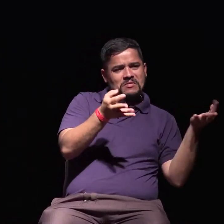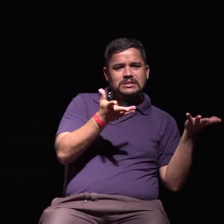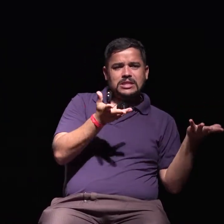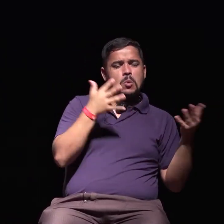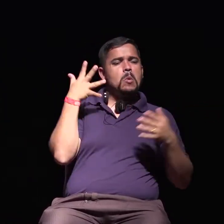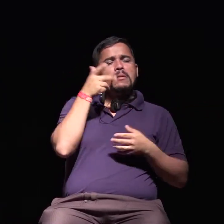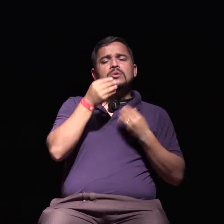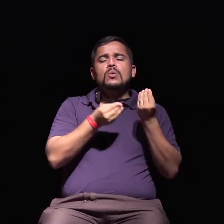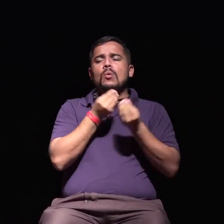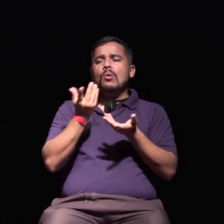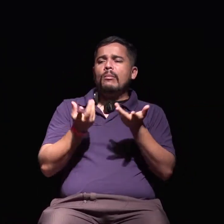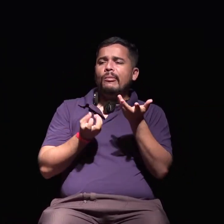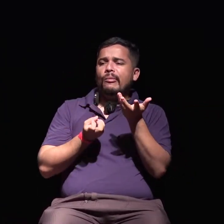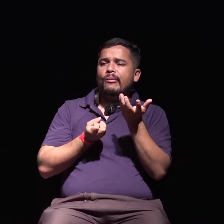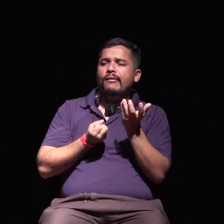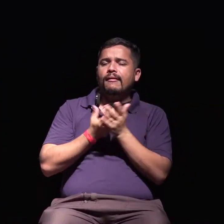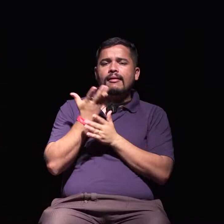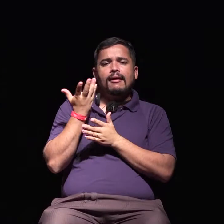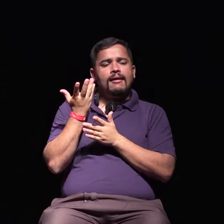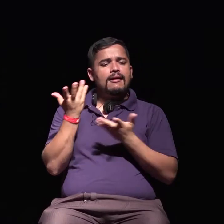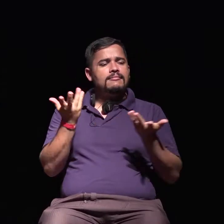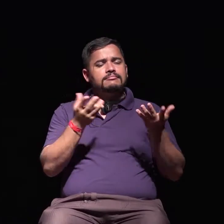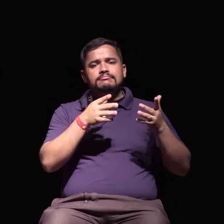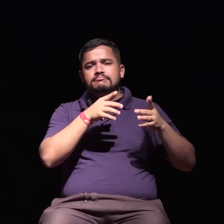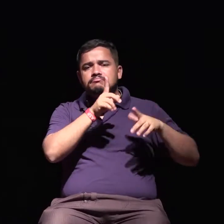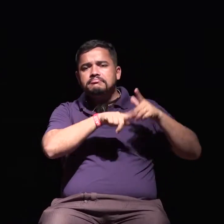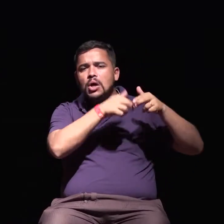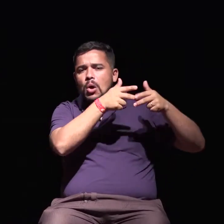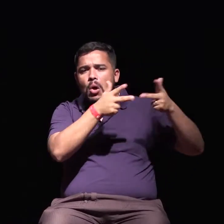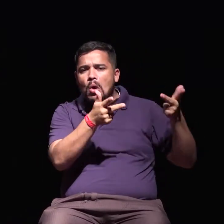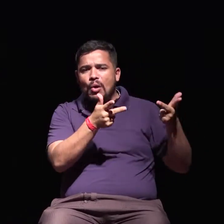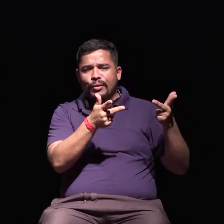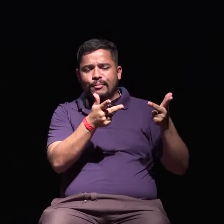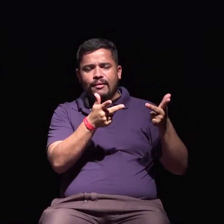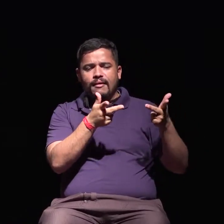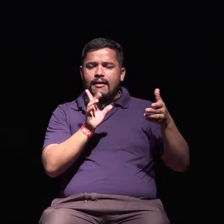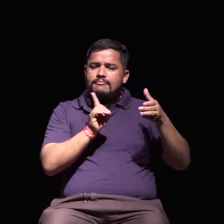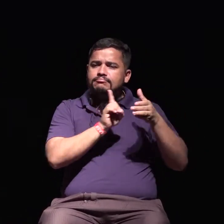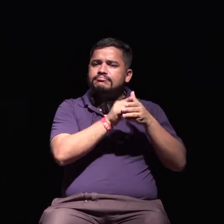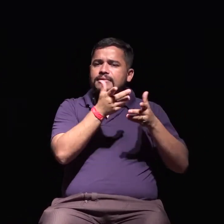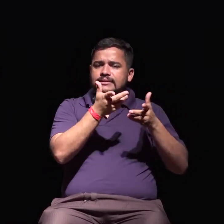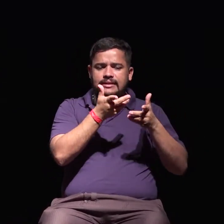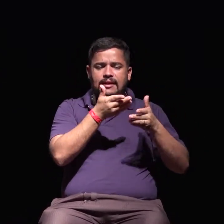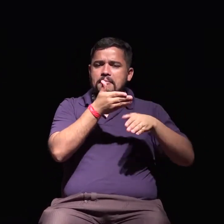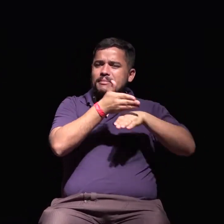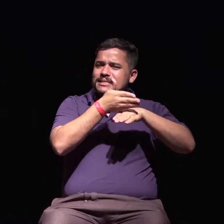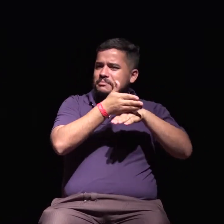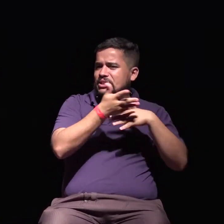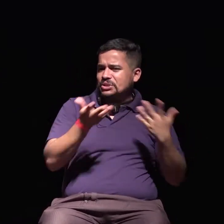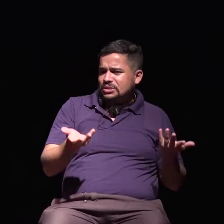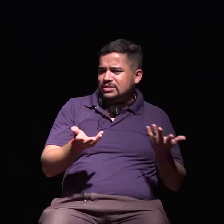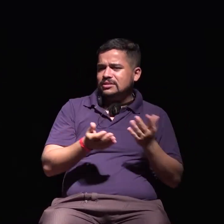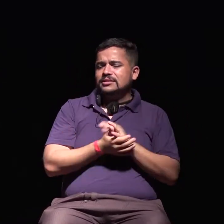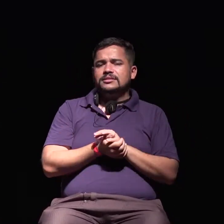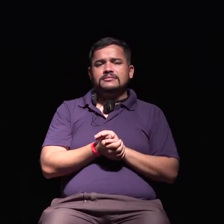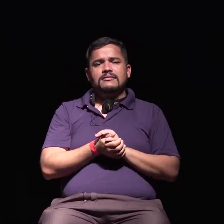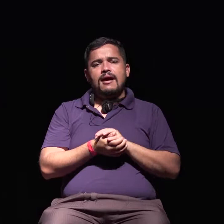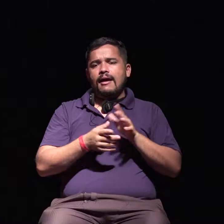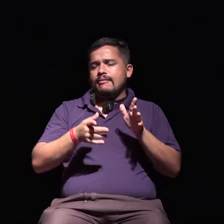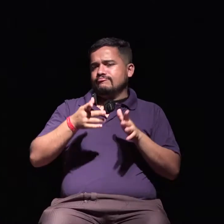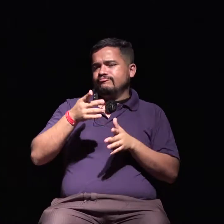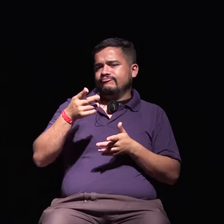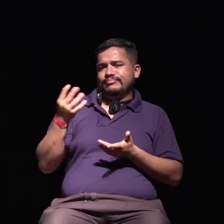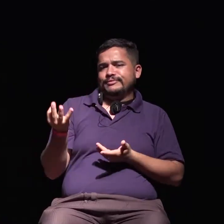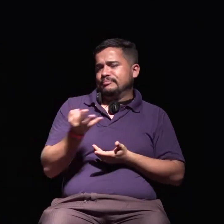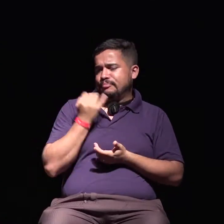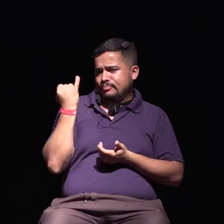perguntar como criar uma obra coreográfica aberta, incorporando a condição participativa, gesto fundamental na